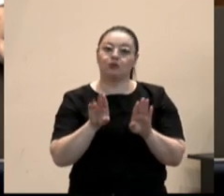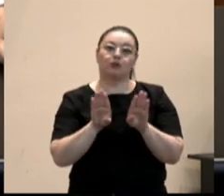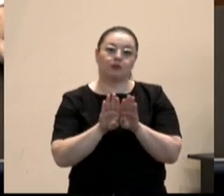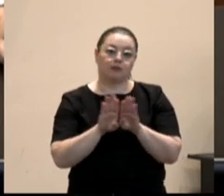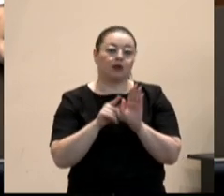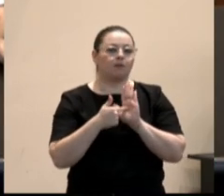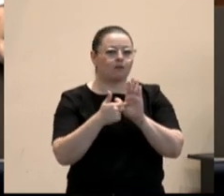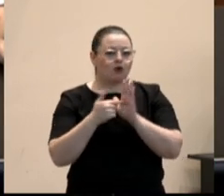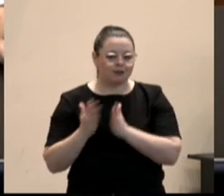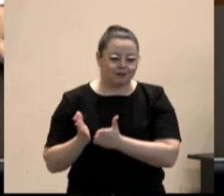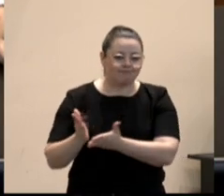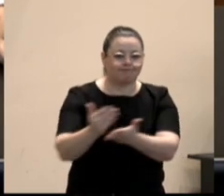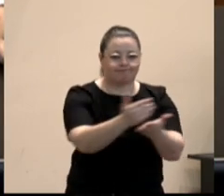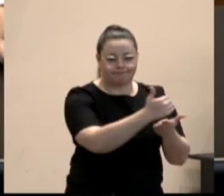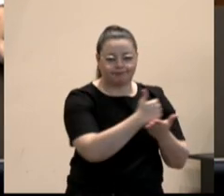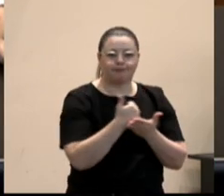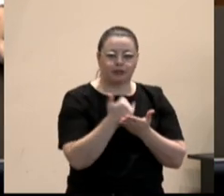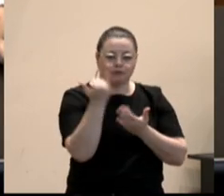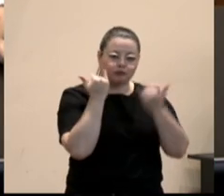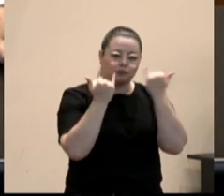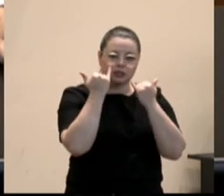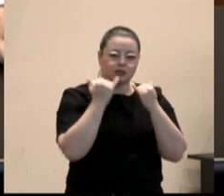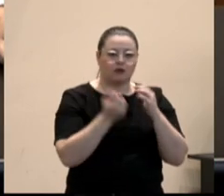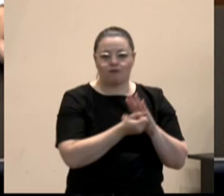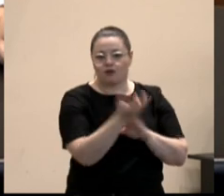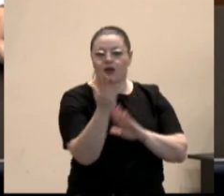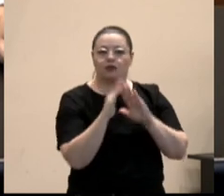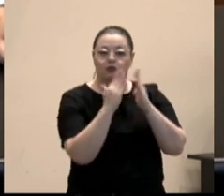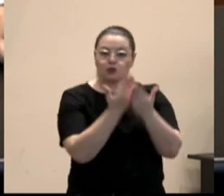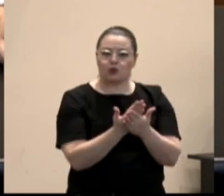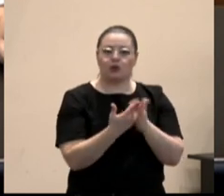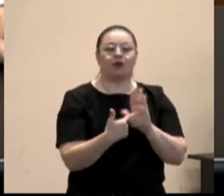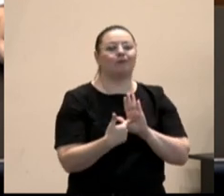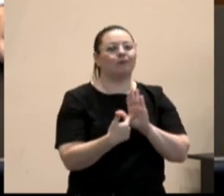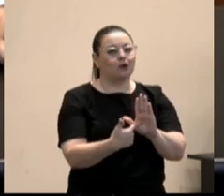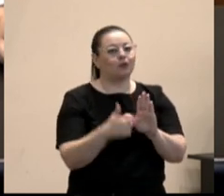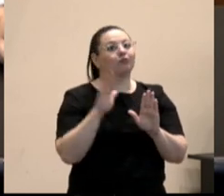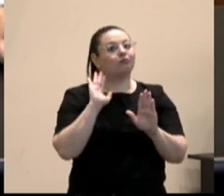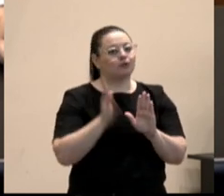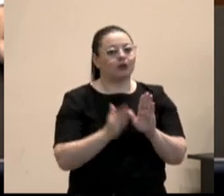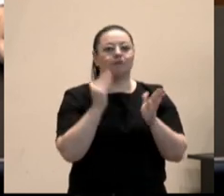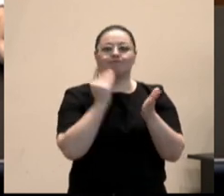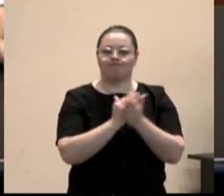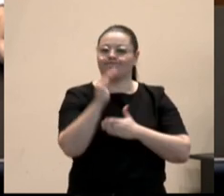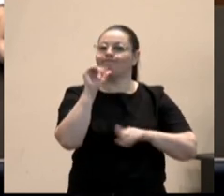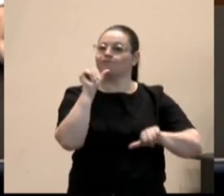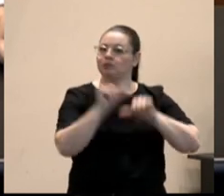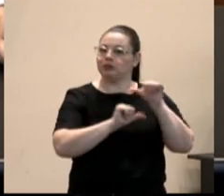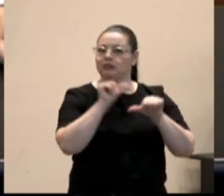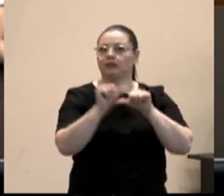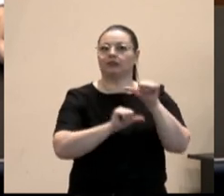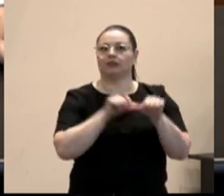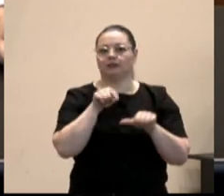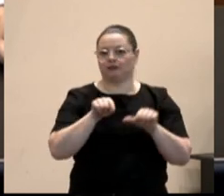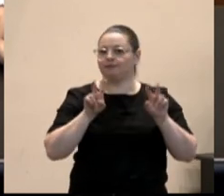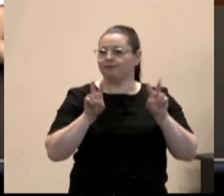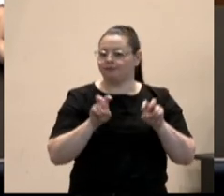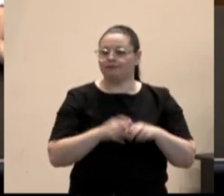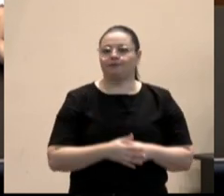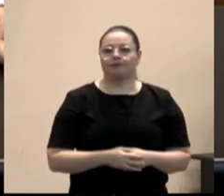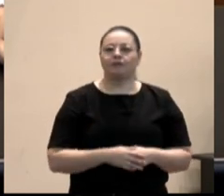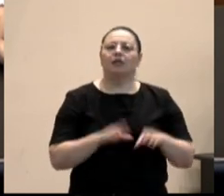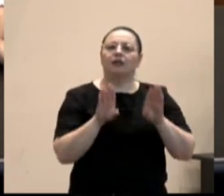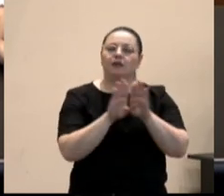escolar recém-publicados já mostram uma mudança, né, nessa direção. E outra coisa que a lei